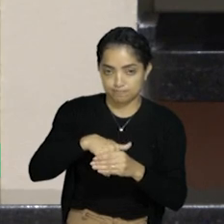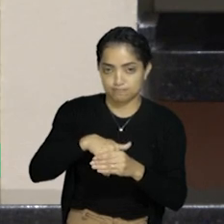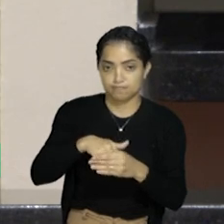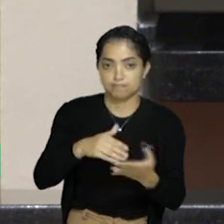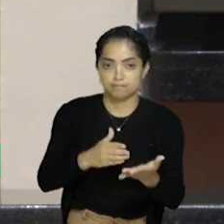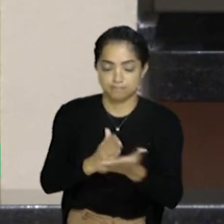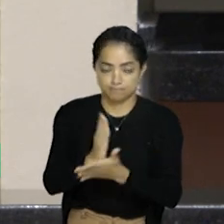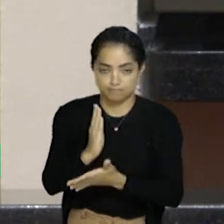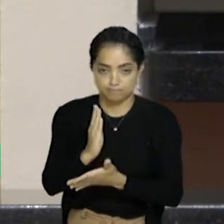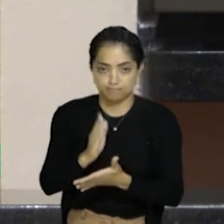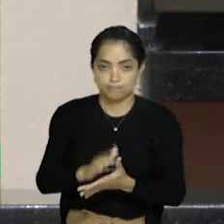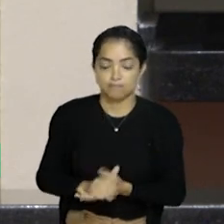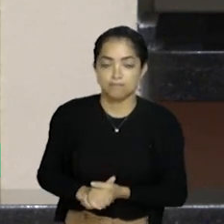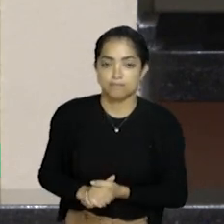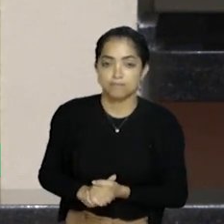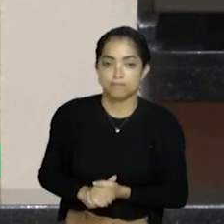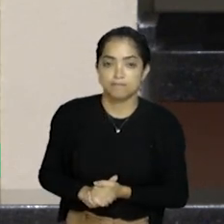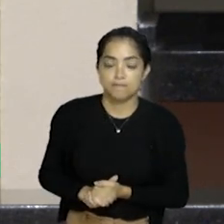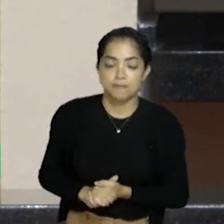aprovado